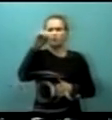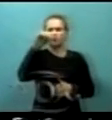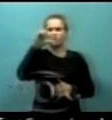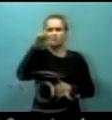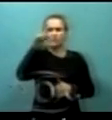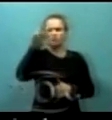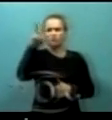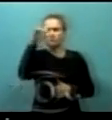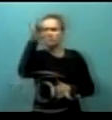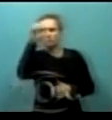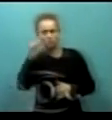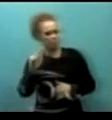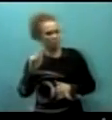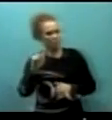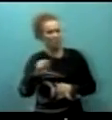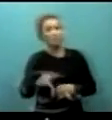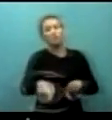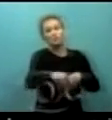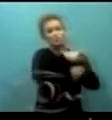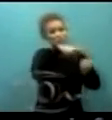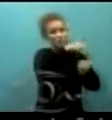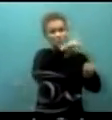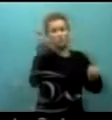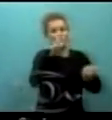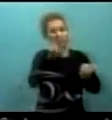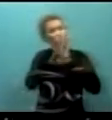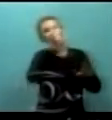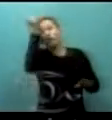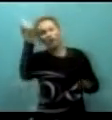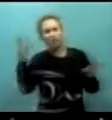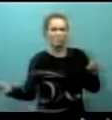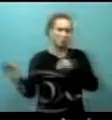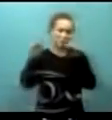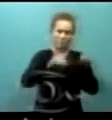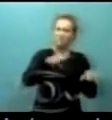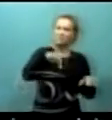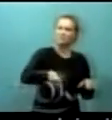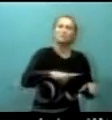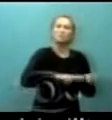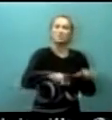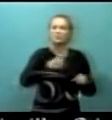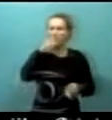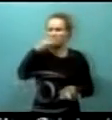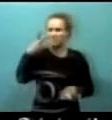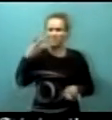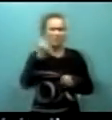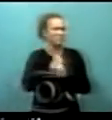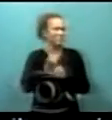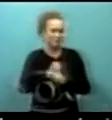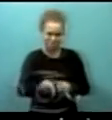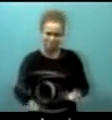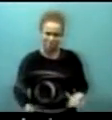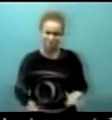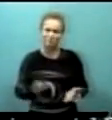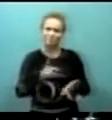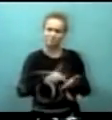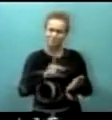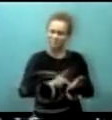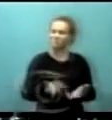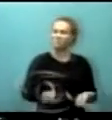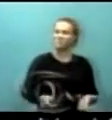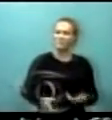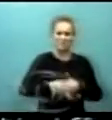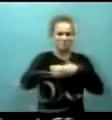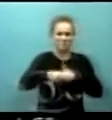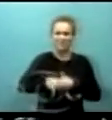Rússia. Então nós devemos a esse casal esse patrimônio que nós temos hoje em Joinville. Joinville se valoriza mais. Parabéns